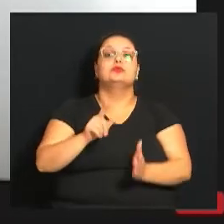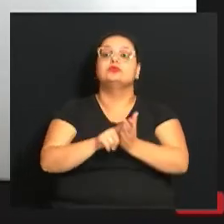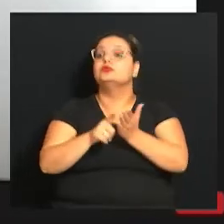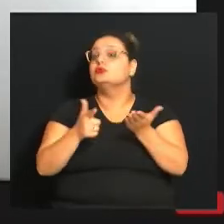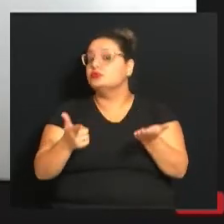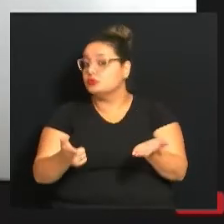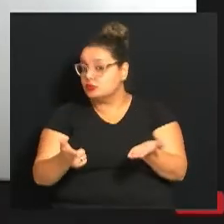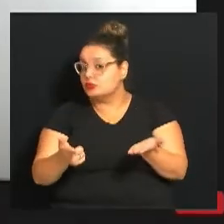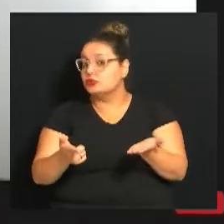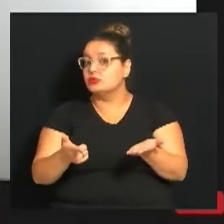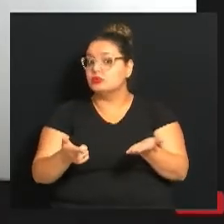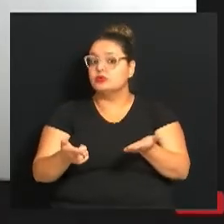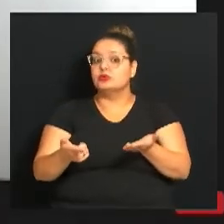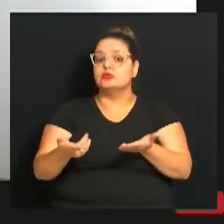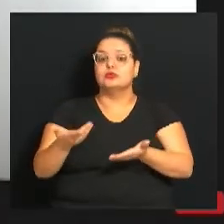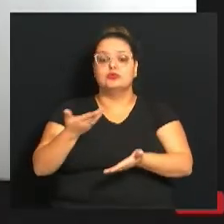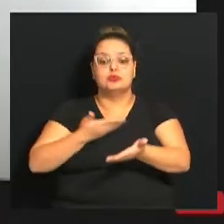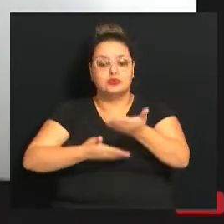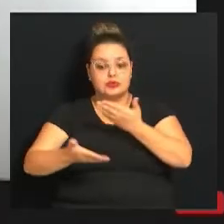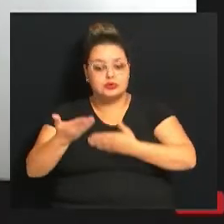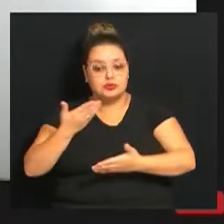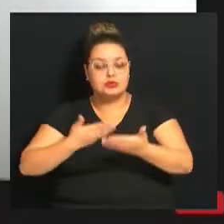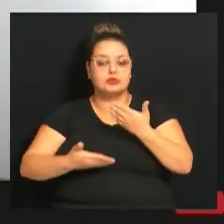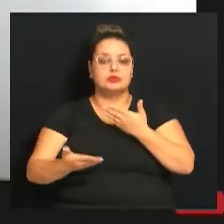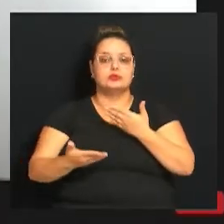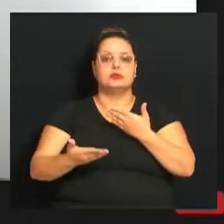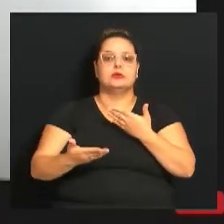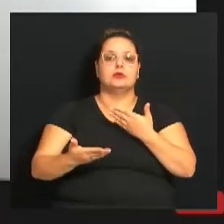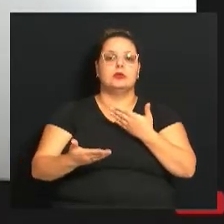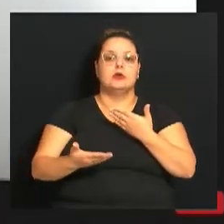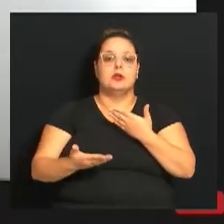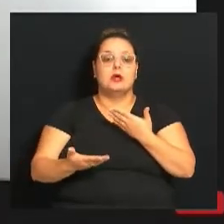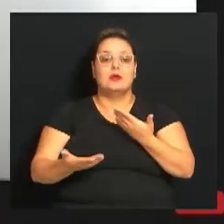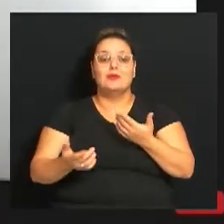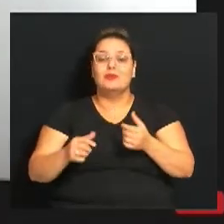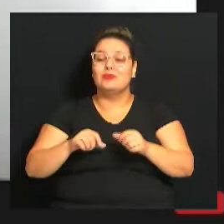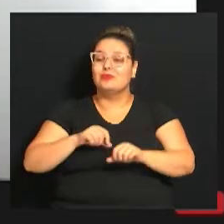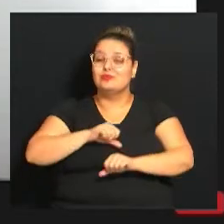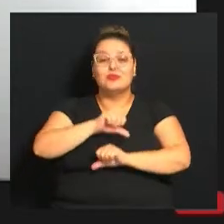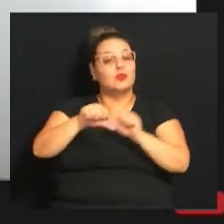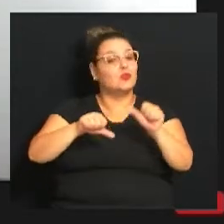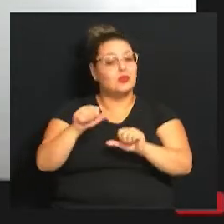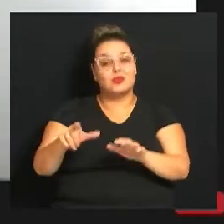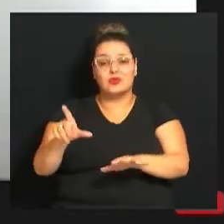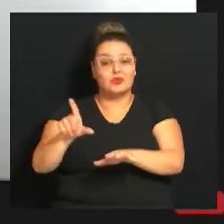de entretenimento, ele mudou para muitas vertentes, né? Você tem os